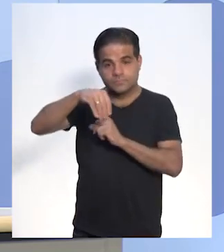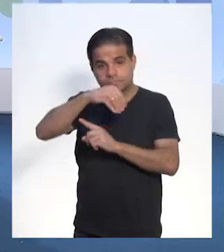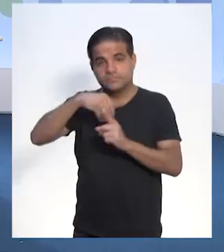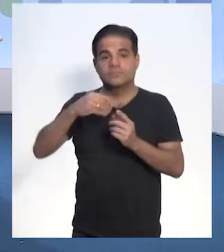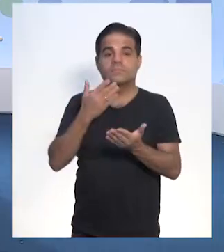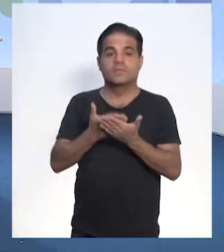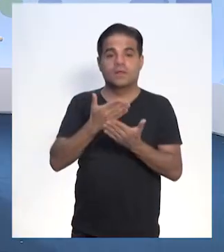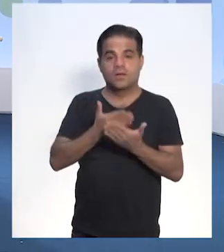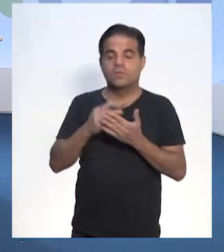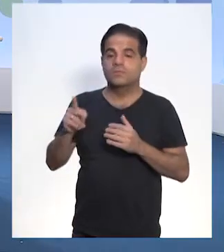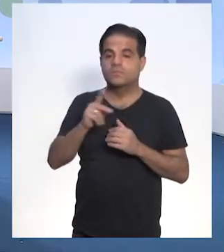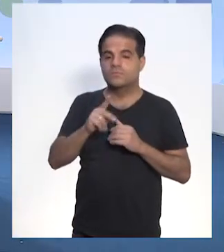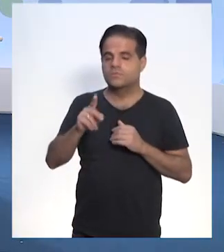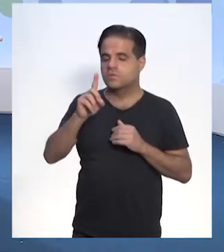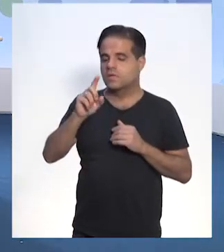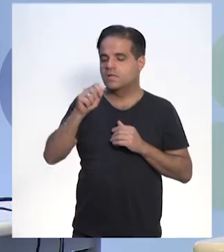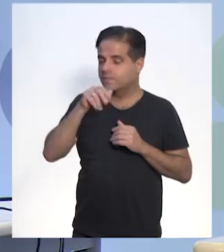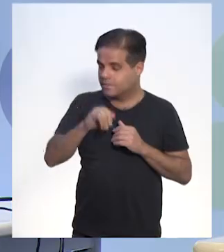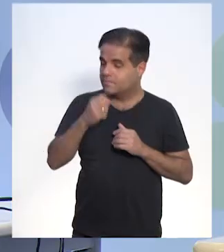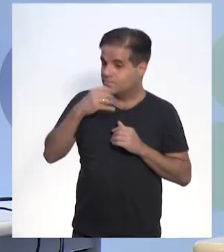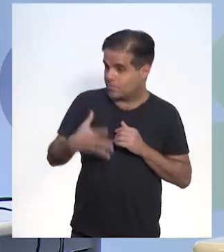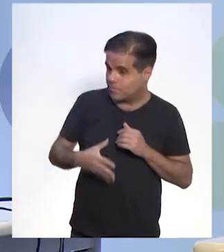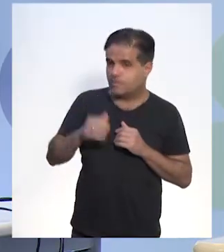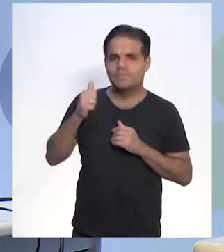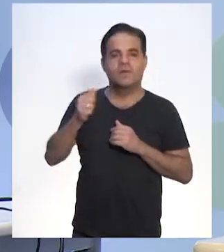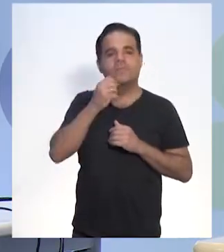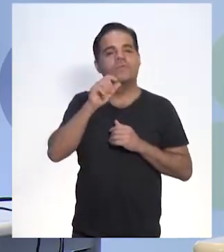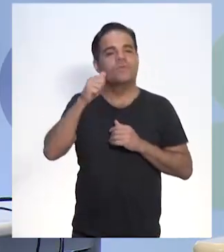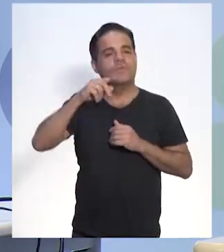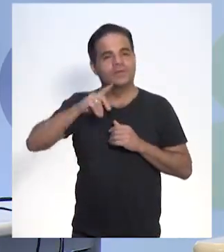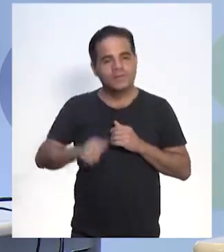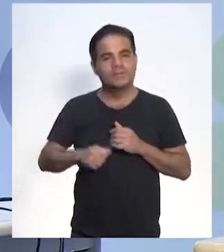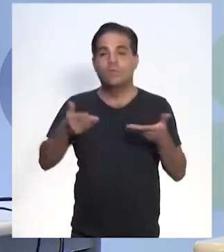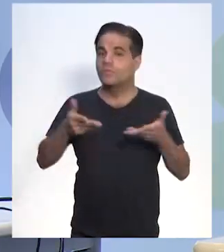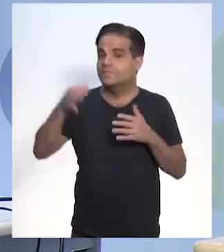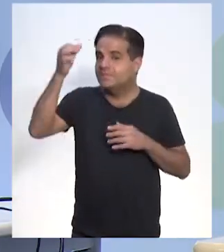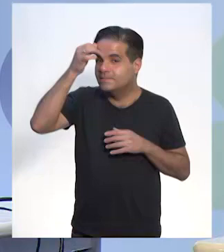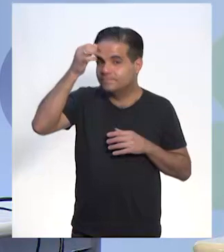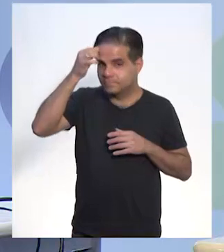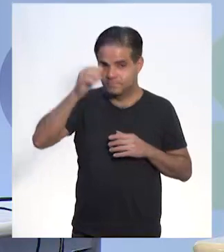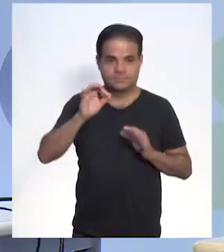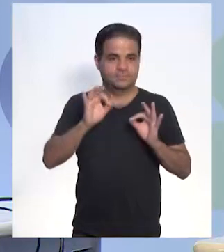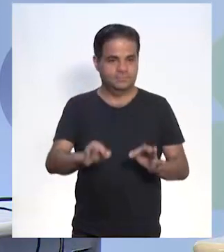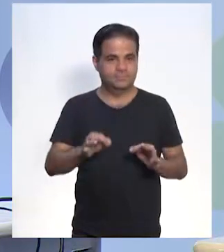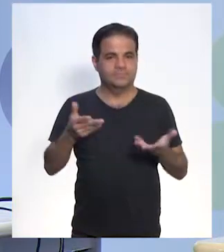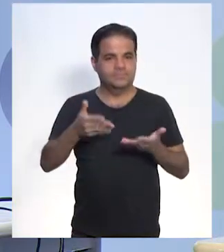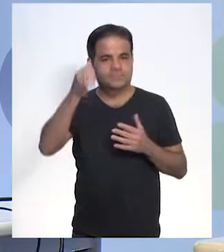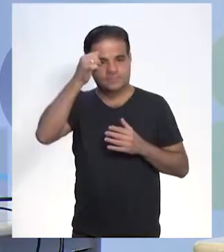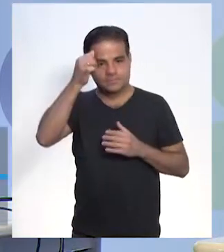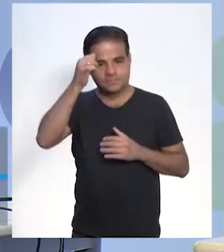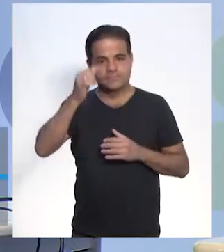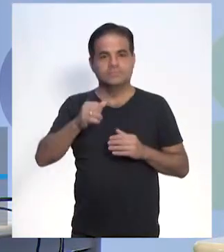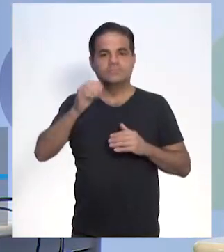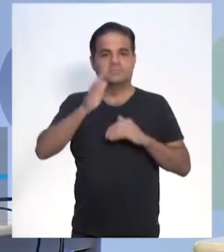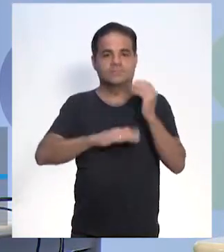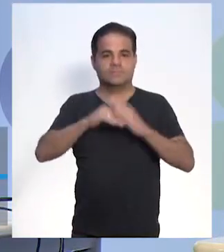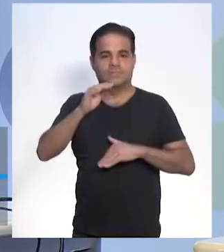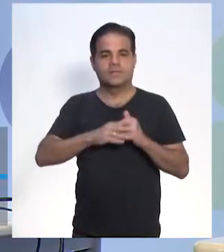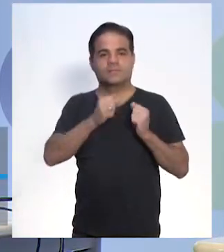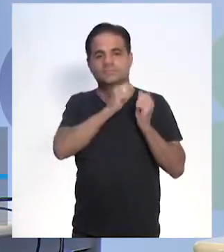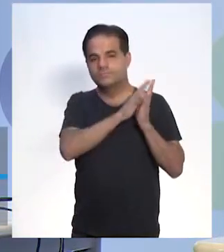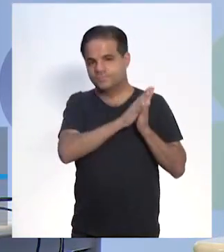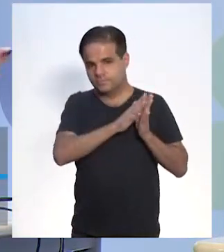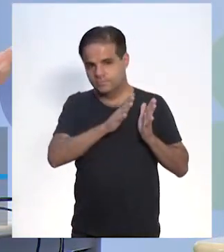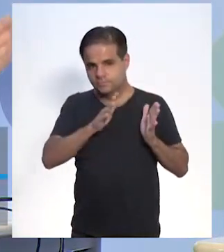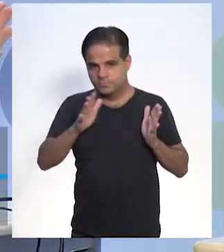Dani. Bom dia, Dani, tudo bem? Bom dia, Deia. Tudo bem? Sextou, hein? Sextou. Essa habilidade ela é um pouco extensa, né? Mas a